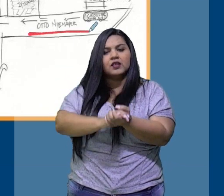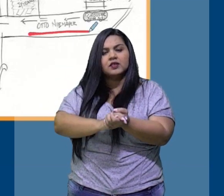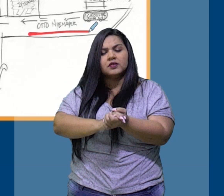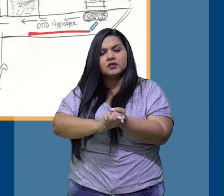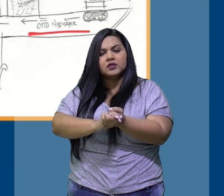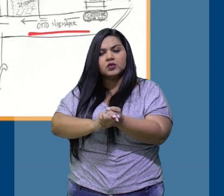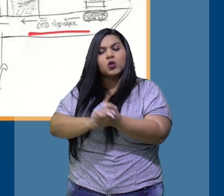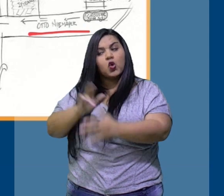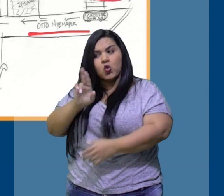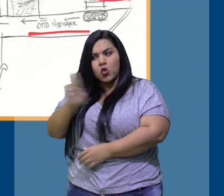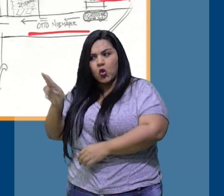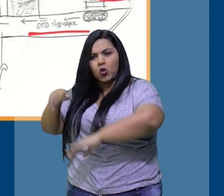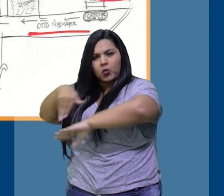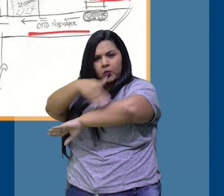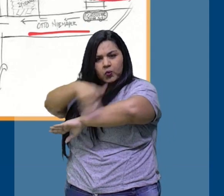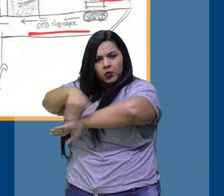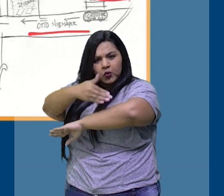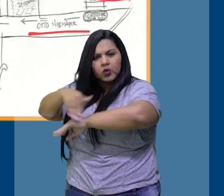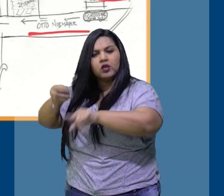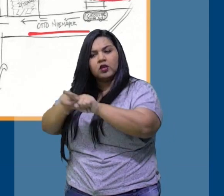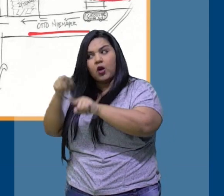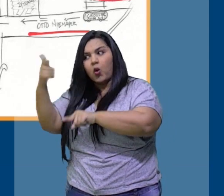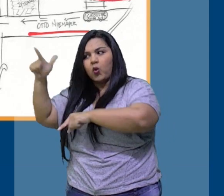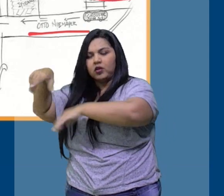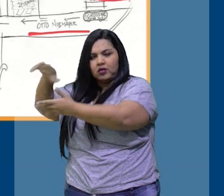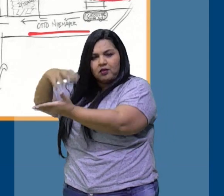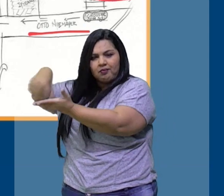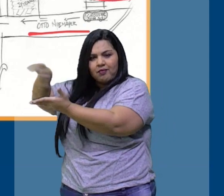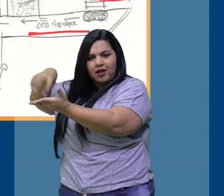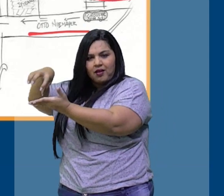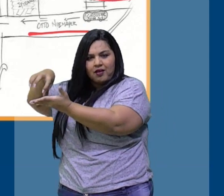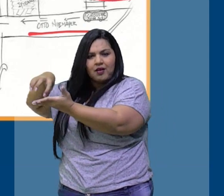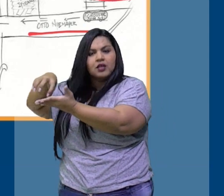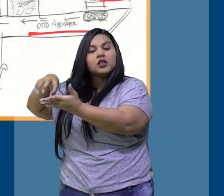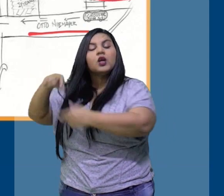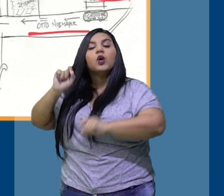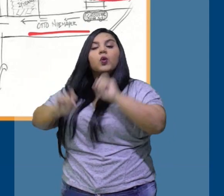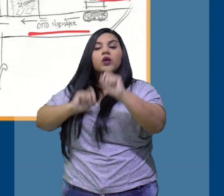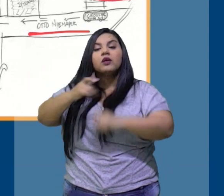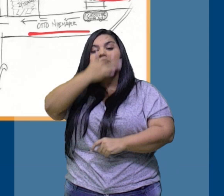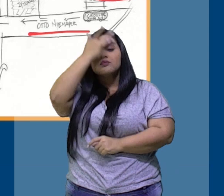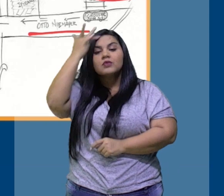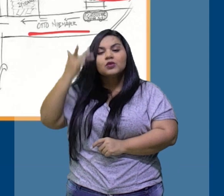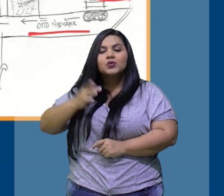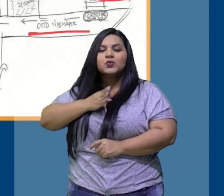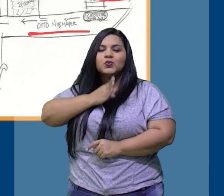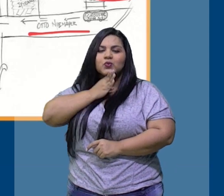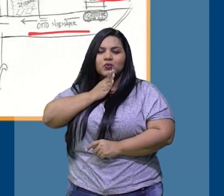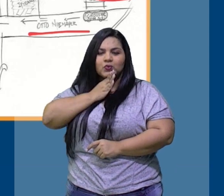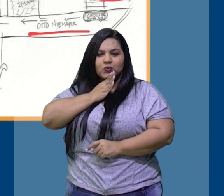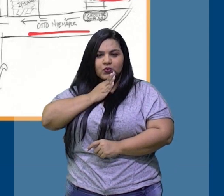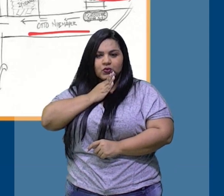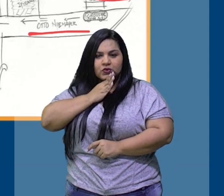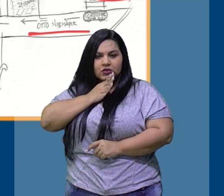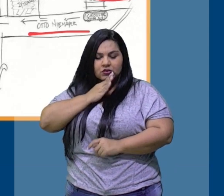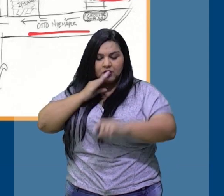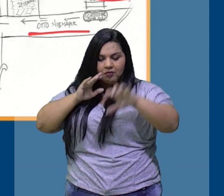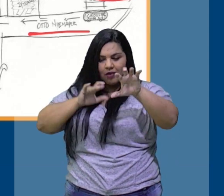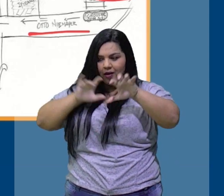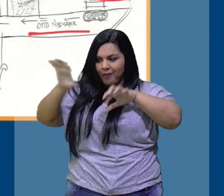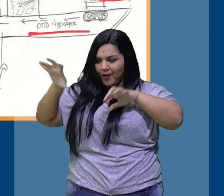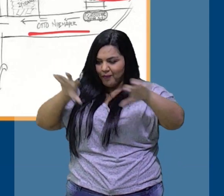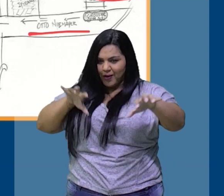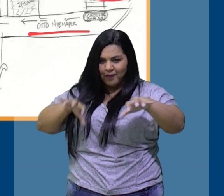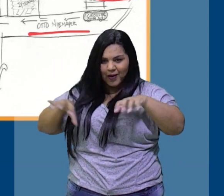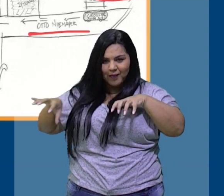nome das ruas, aqui a gente tem outra praça. Então, é o que ele conhece, né? A partir ali daquele espaço geográfico,